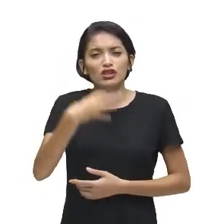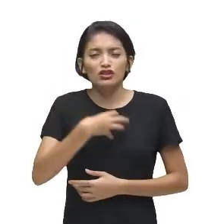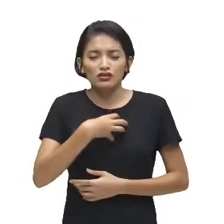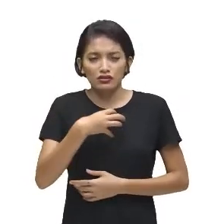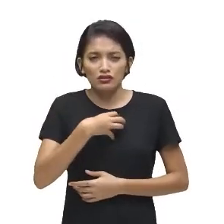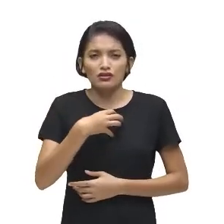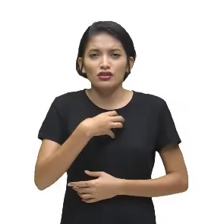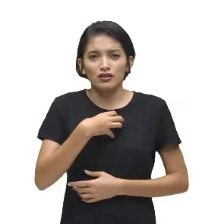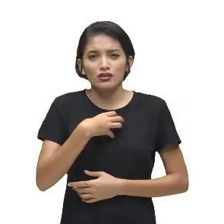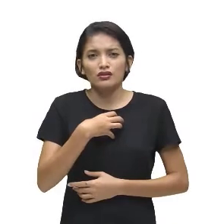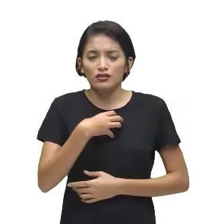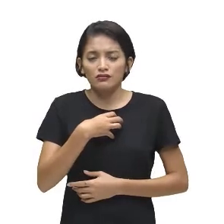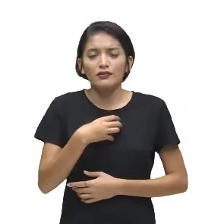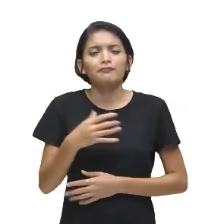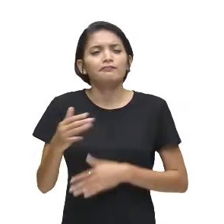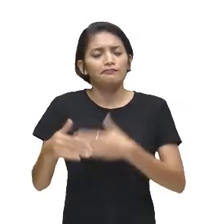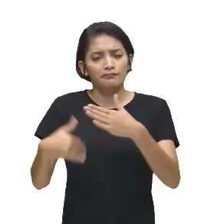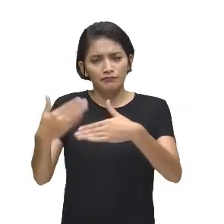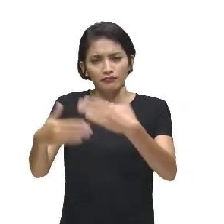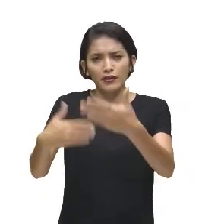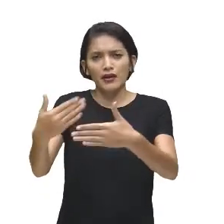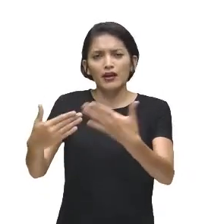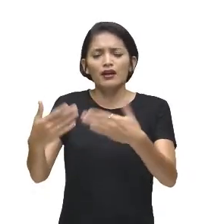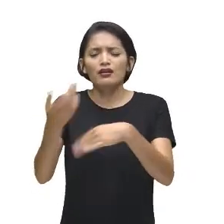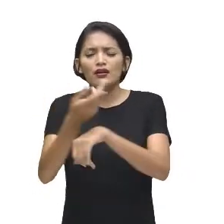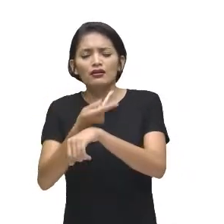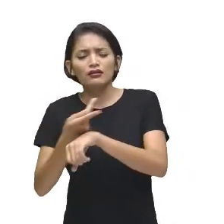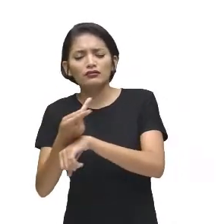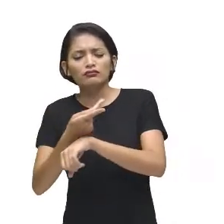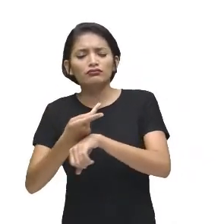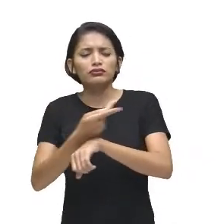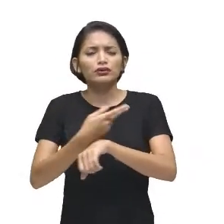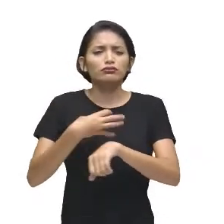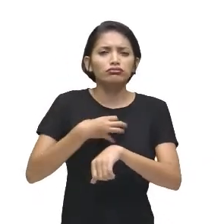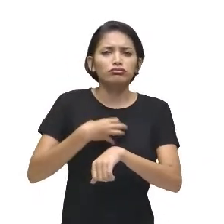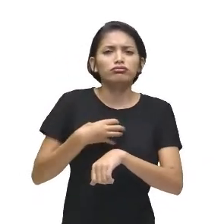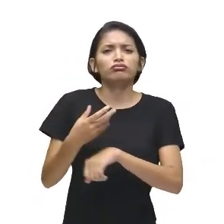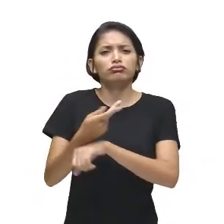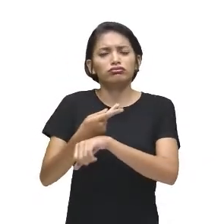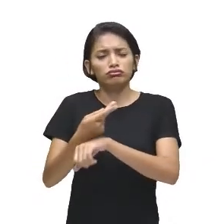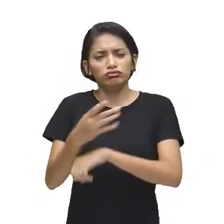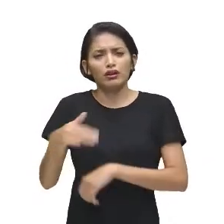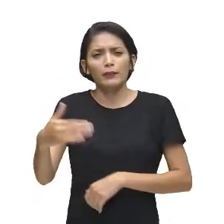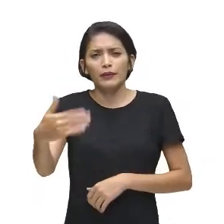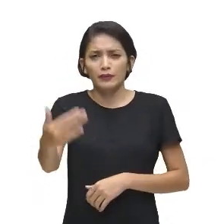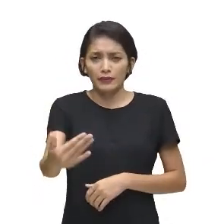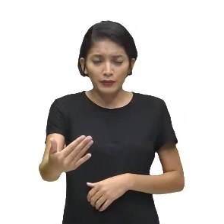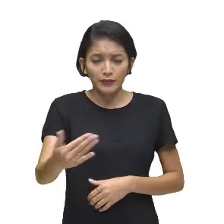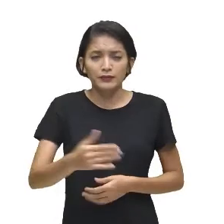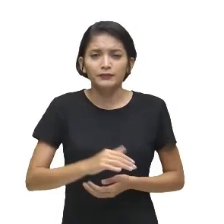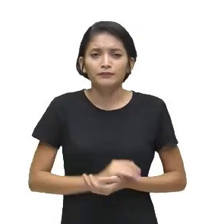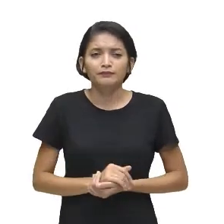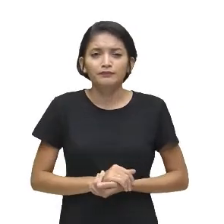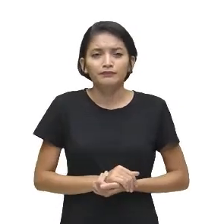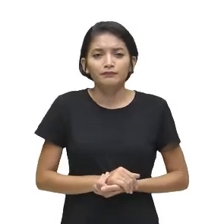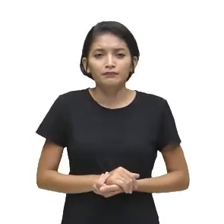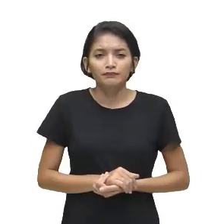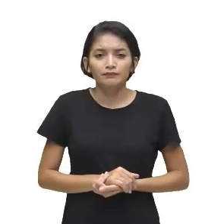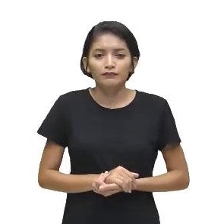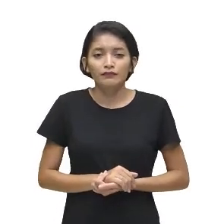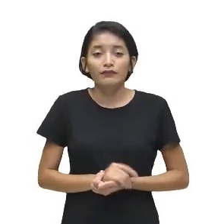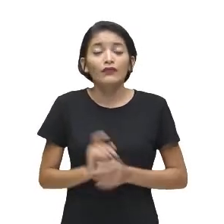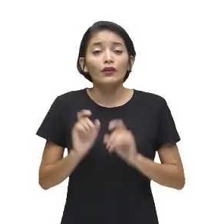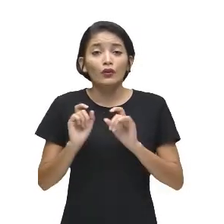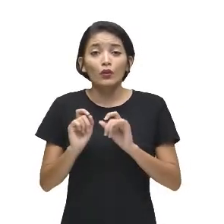de ir além, de buscar o além, de buscar o transcendente através